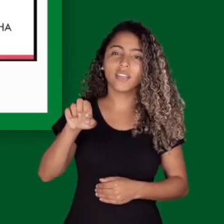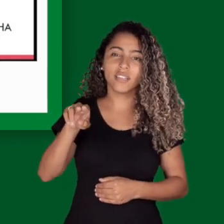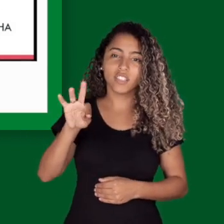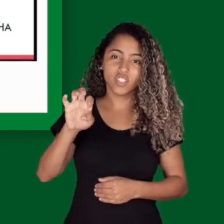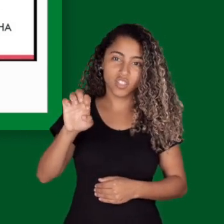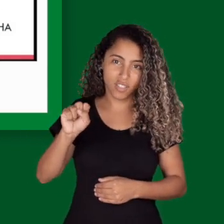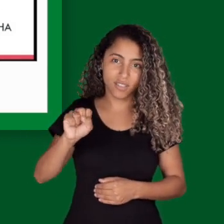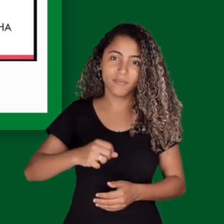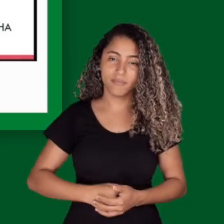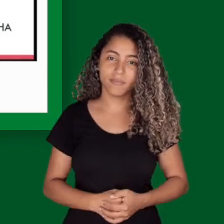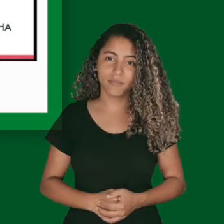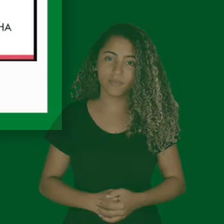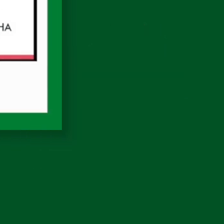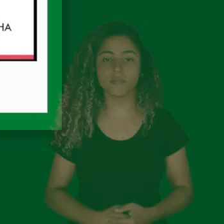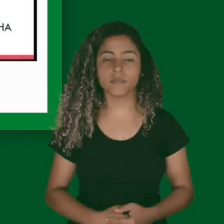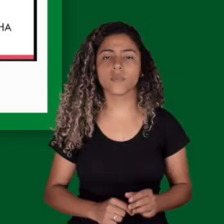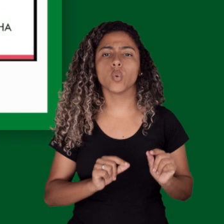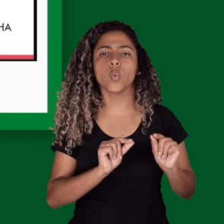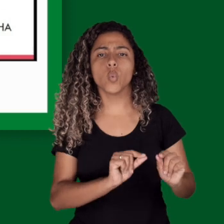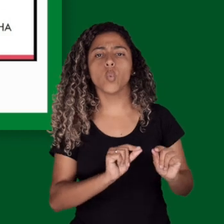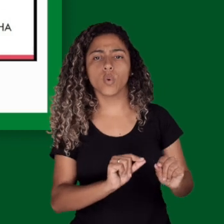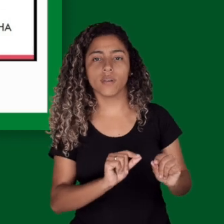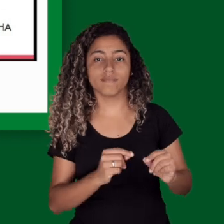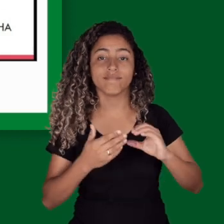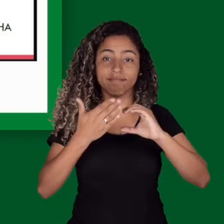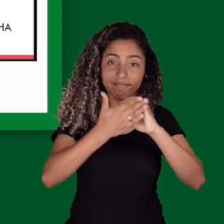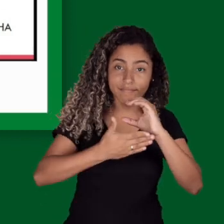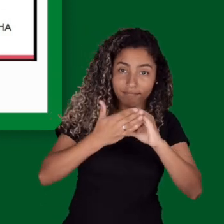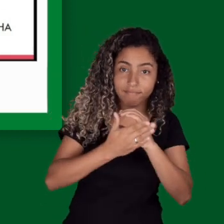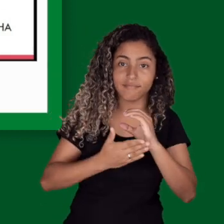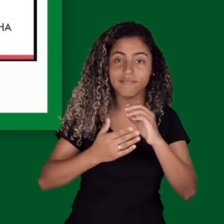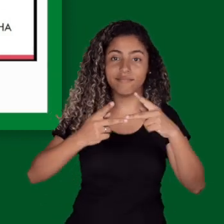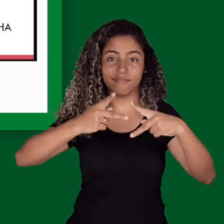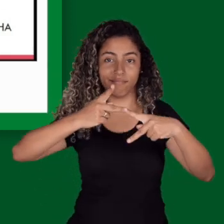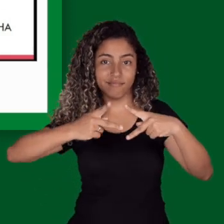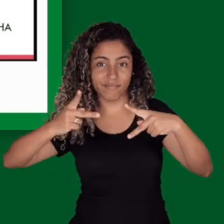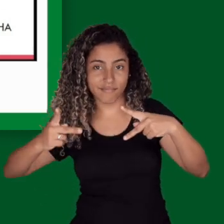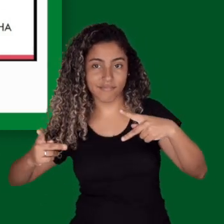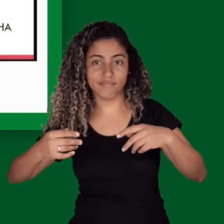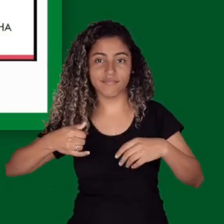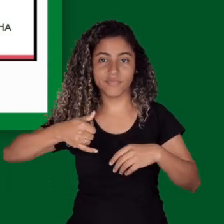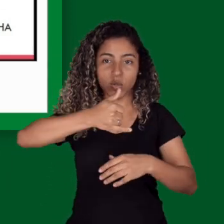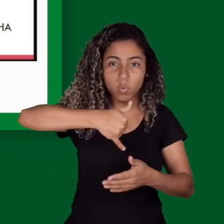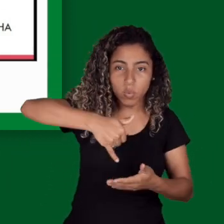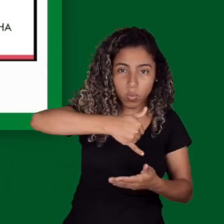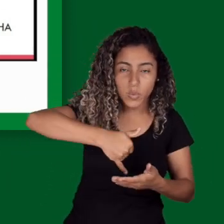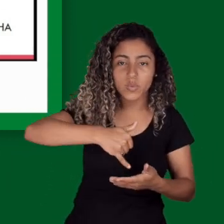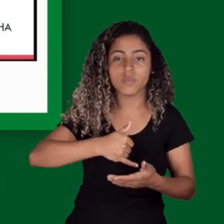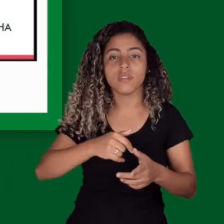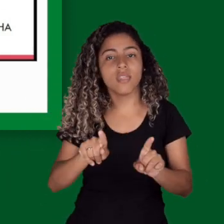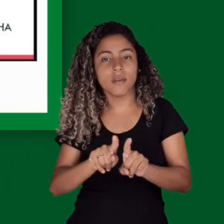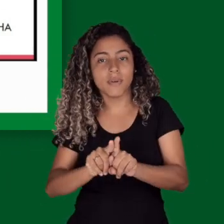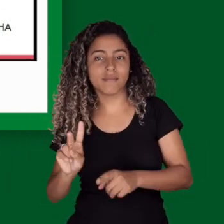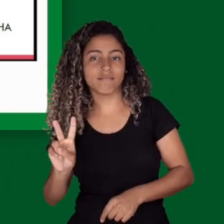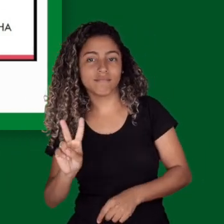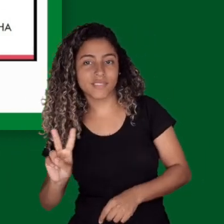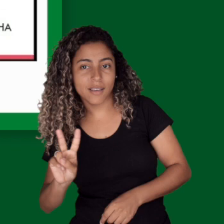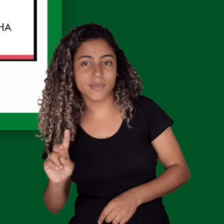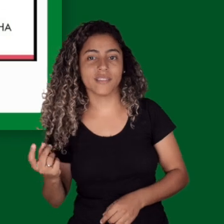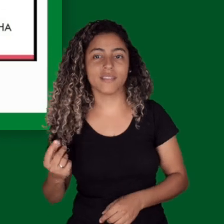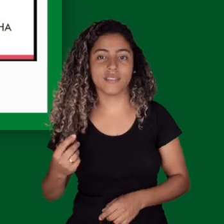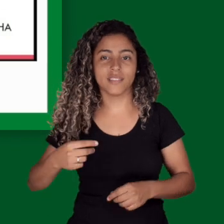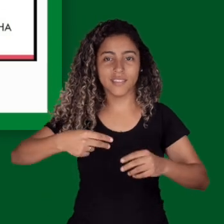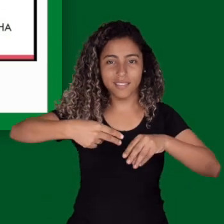carboidrato, proteína, gordura. Temos também vitaminas, minerais, fibra e água presente nesses alimentos. E